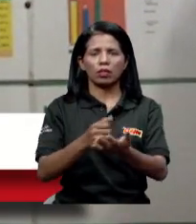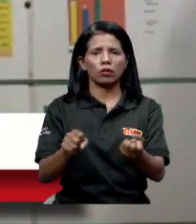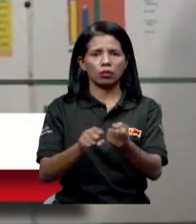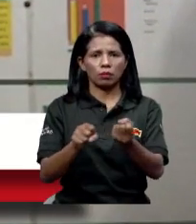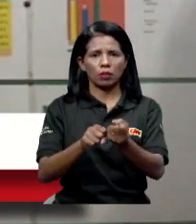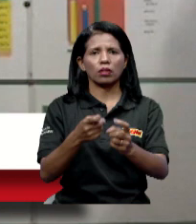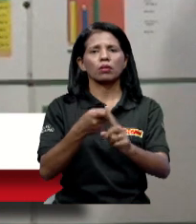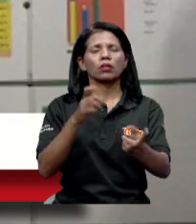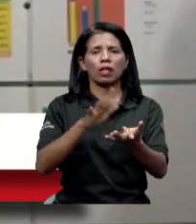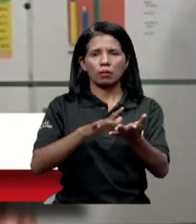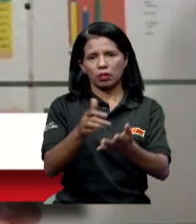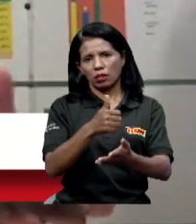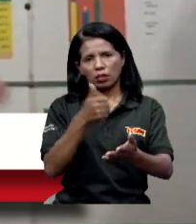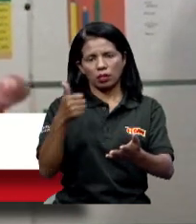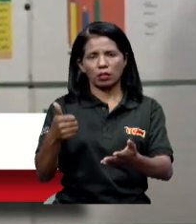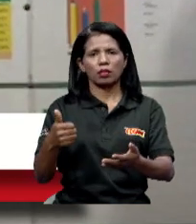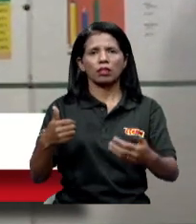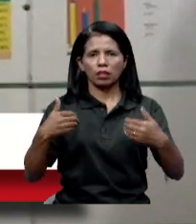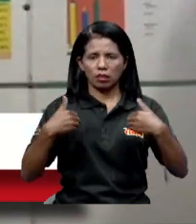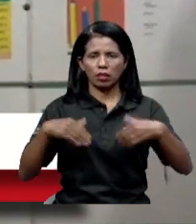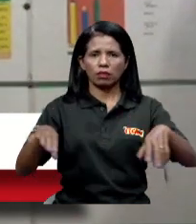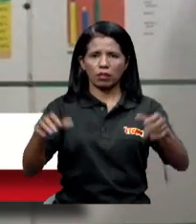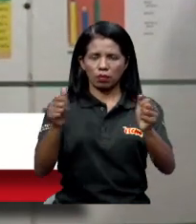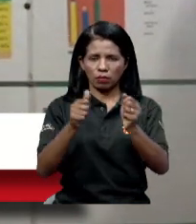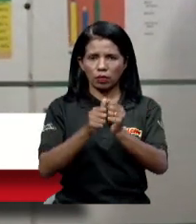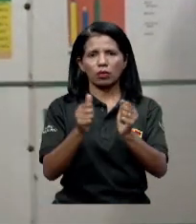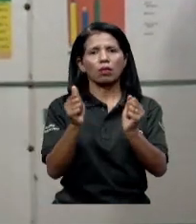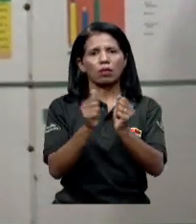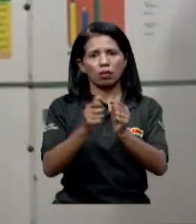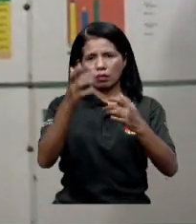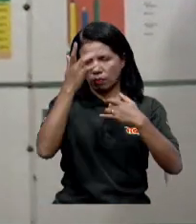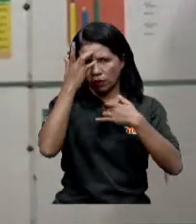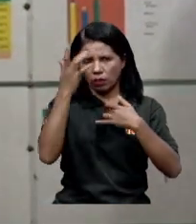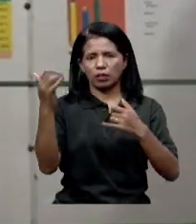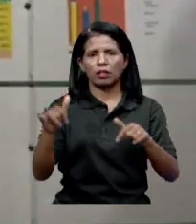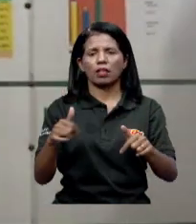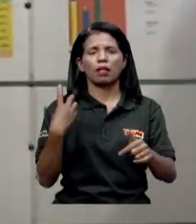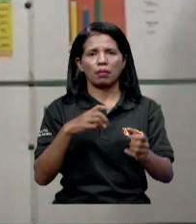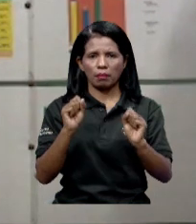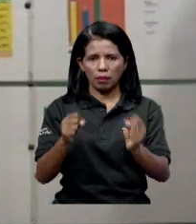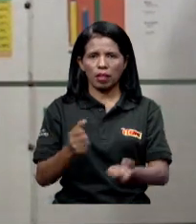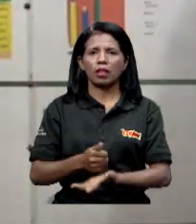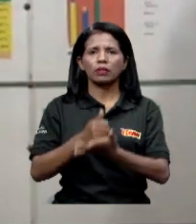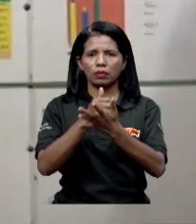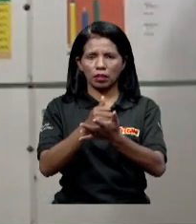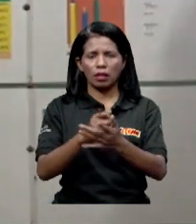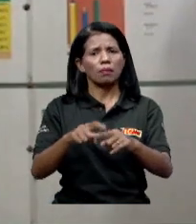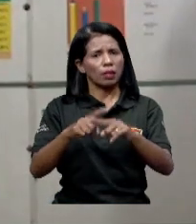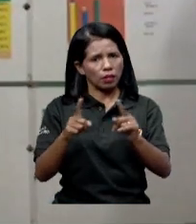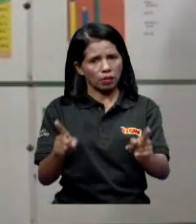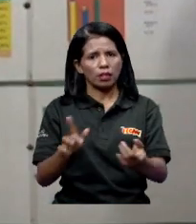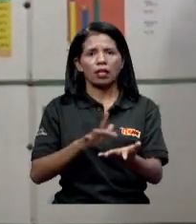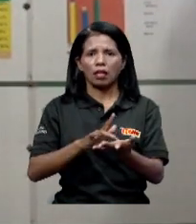que nebema, e a relação com Moras ne, ami be sebelus tsau. Mai be ia ai moruk lubuk ida duli,